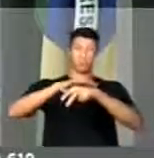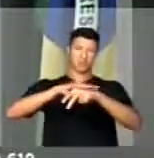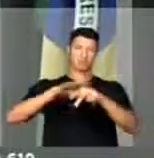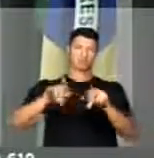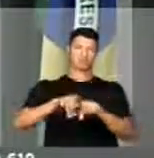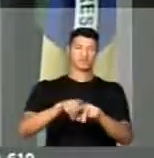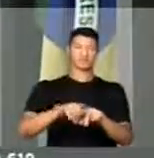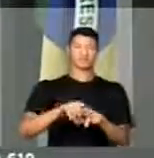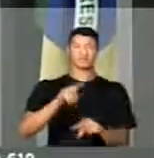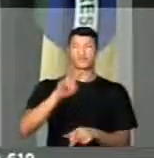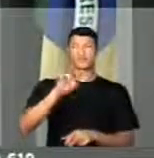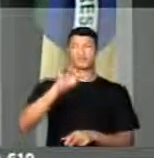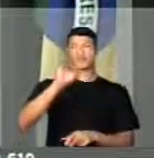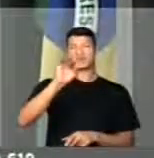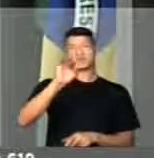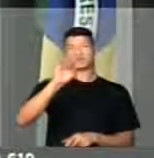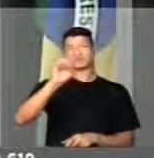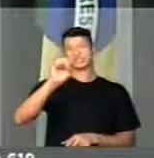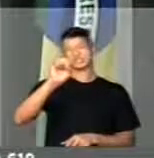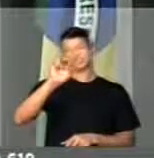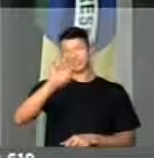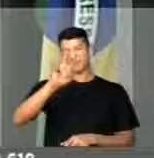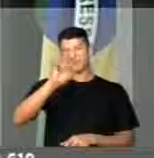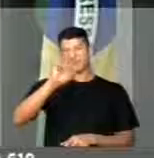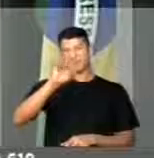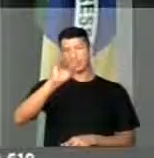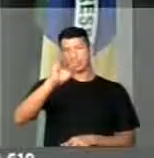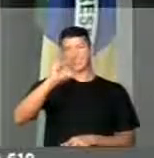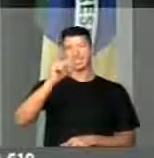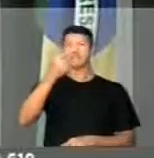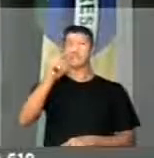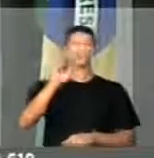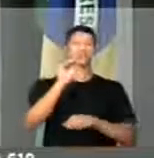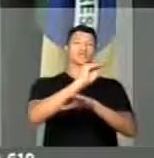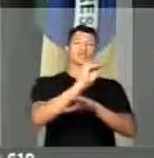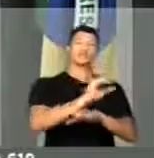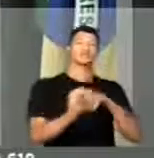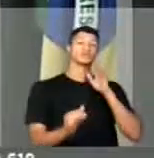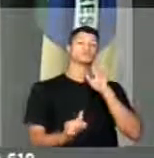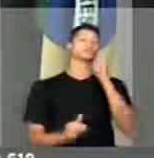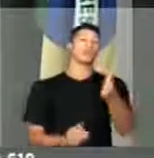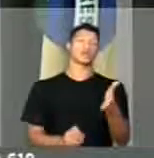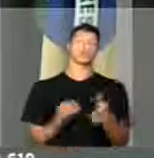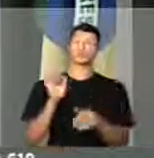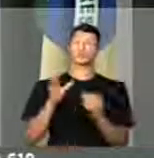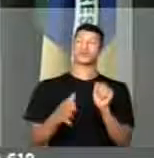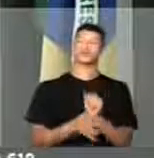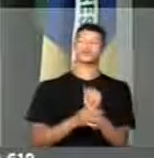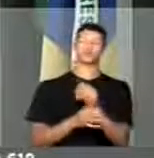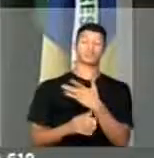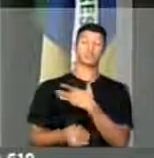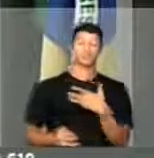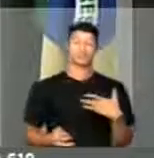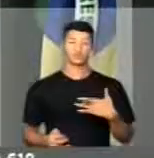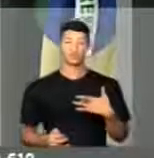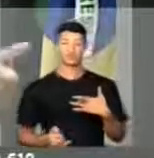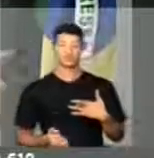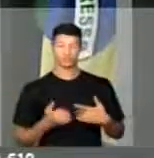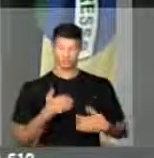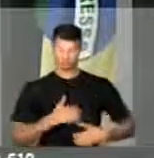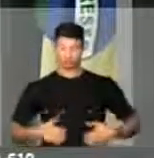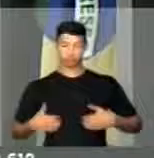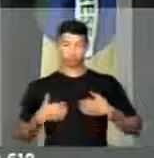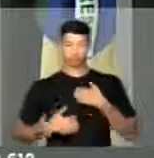são doenças viróticas, não há um tratamento direto a não ser garantir a saúde do organismo